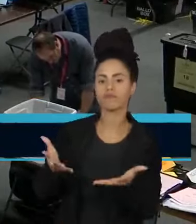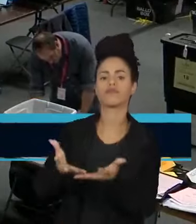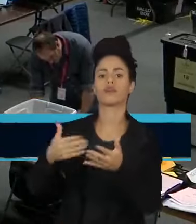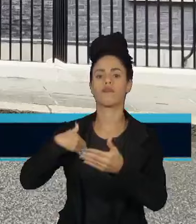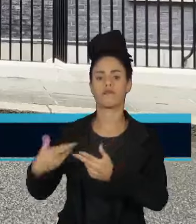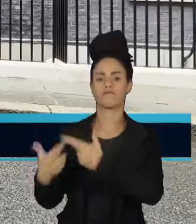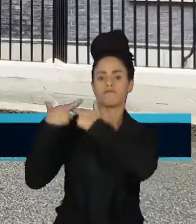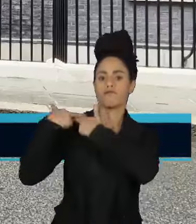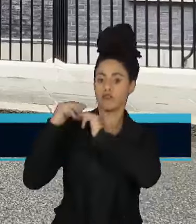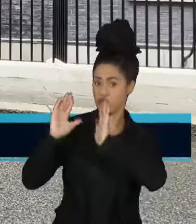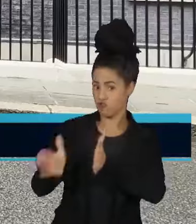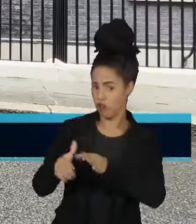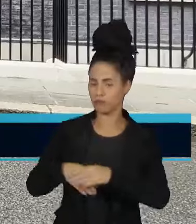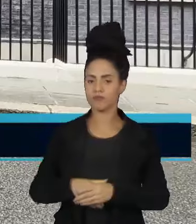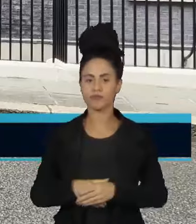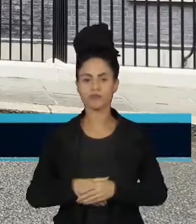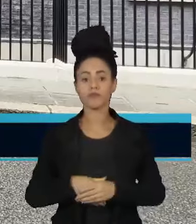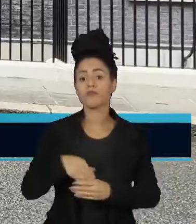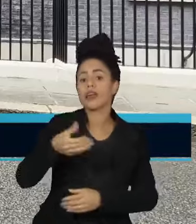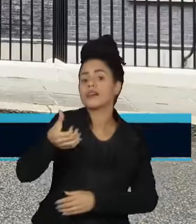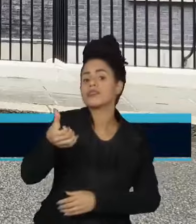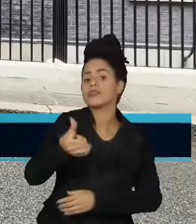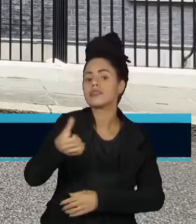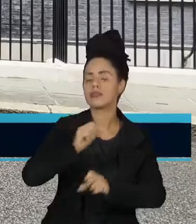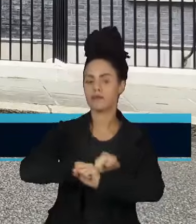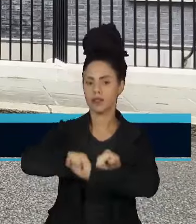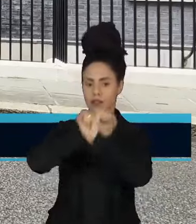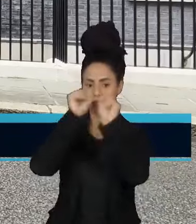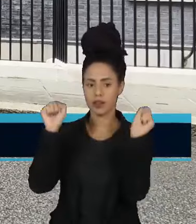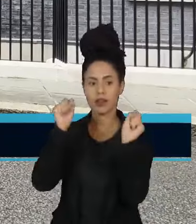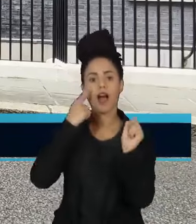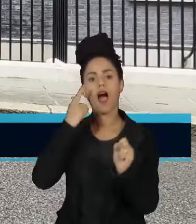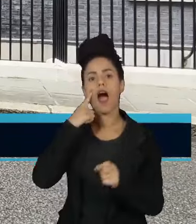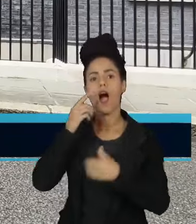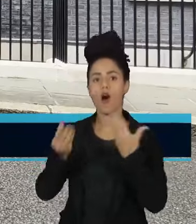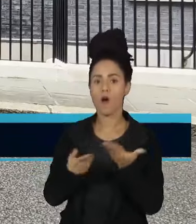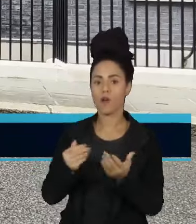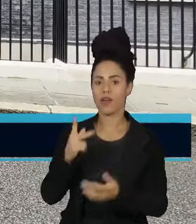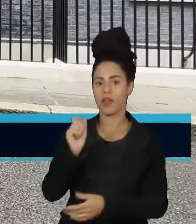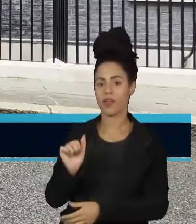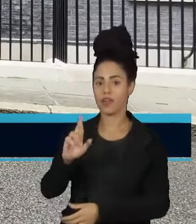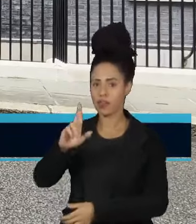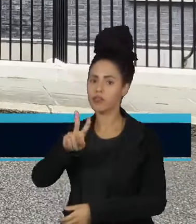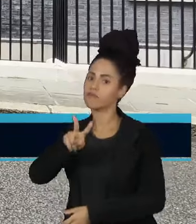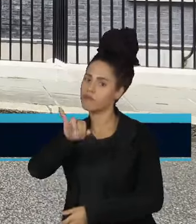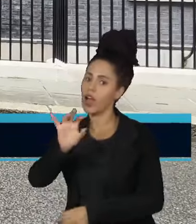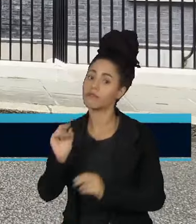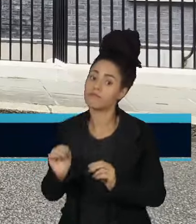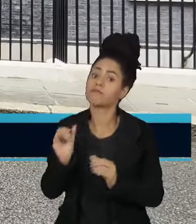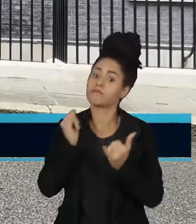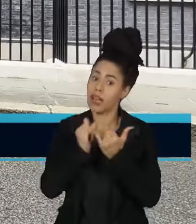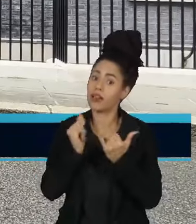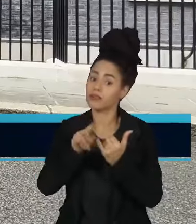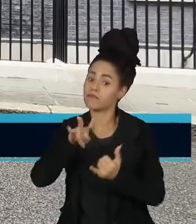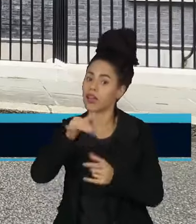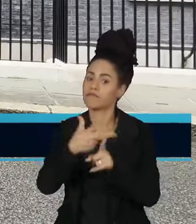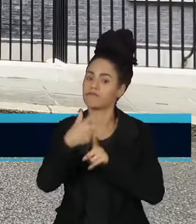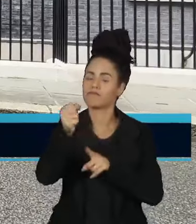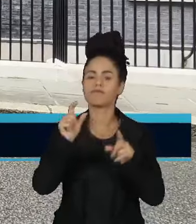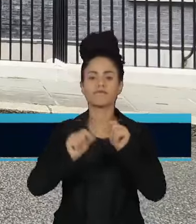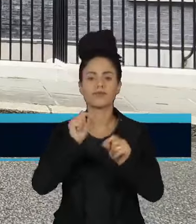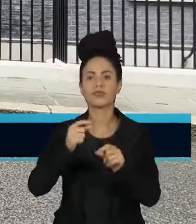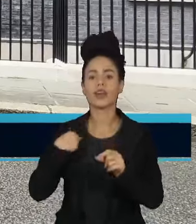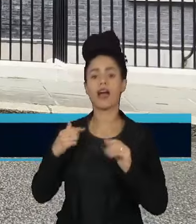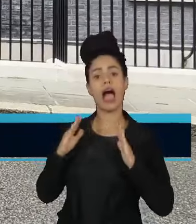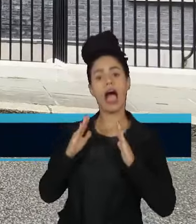função quando acordar na sexta-feira kir starmer deve ser o novo primeiro-ministro do país ele então vai sair de